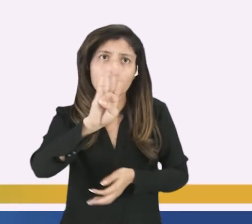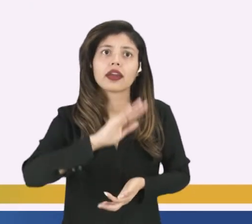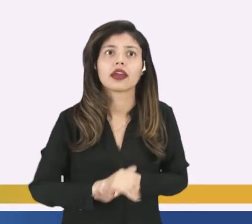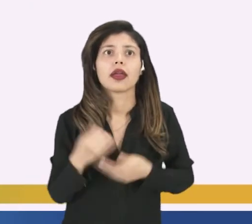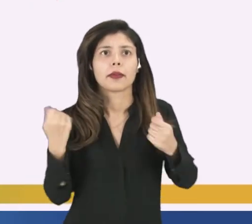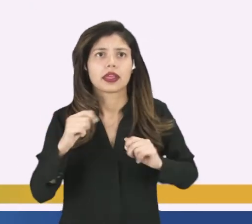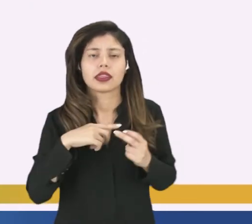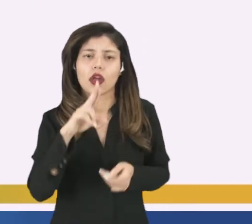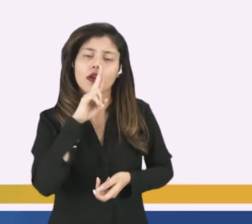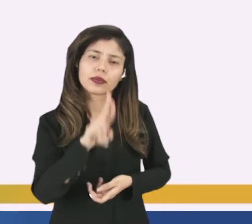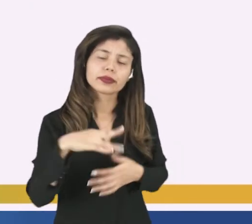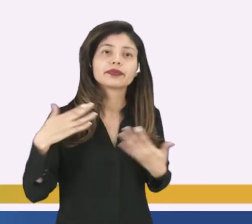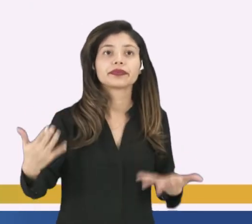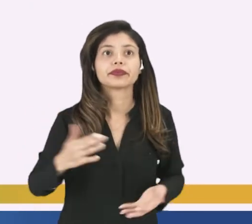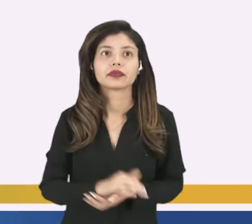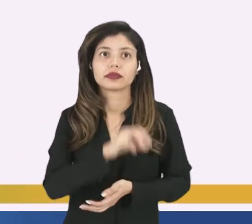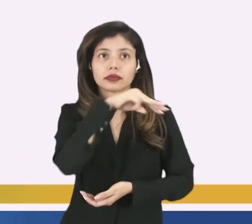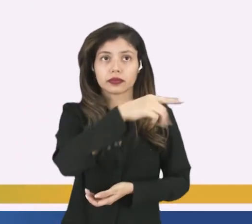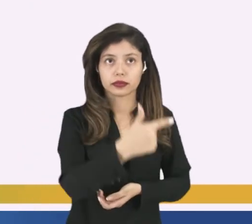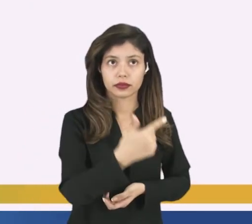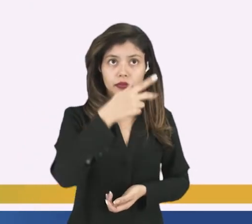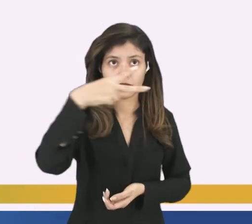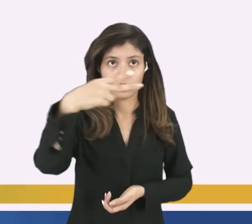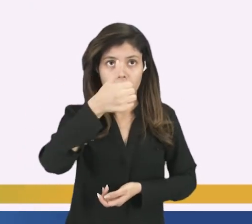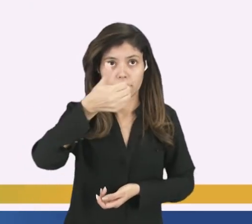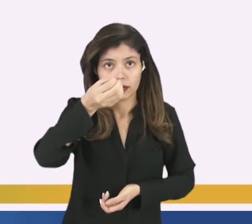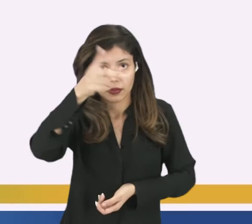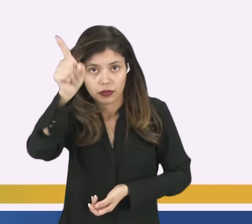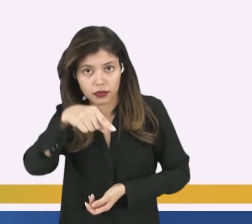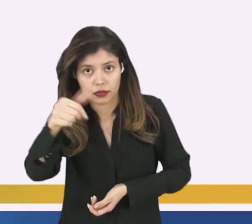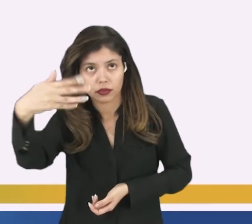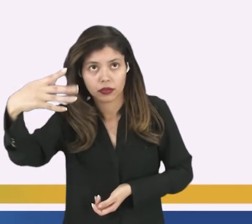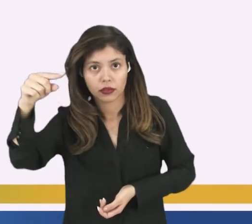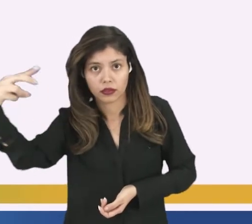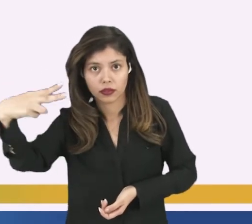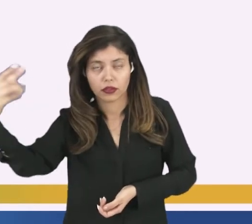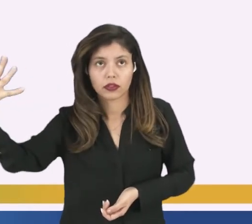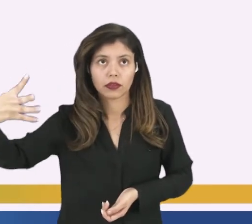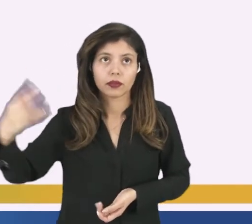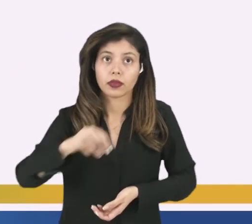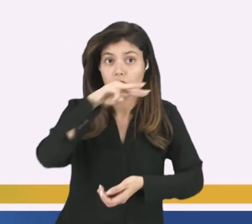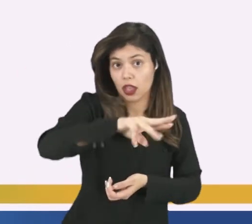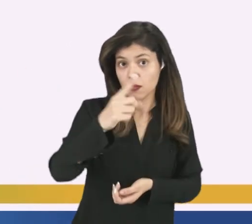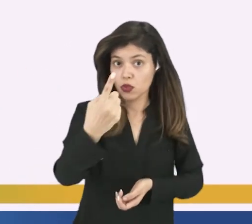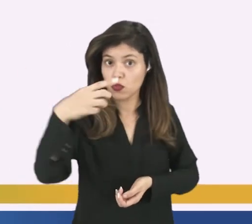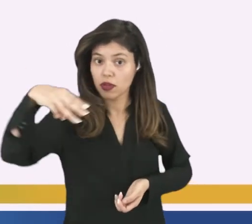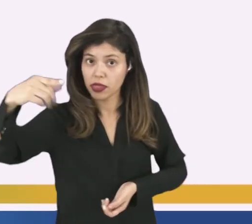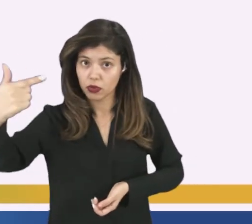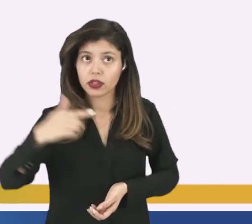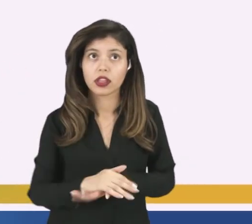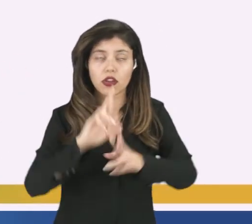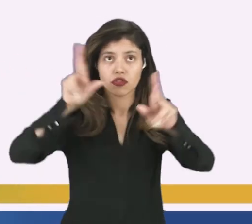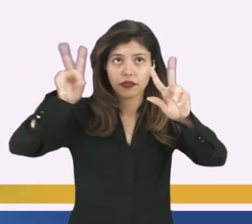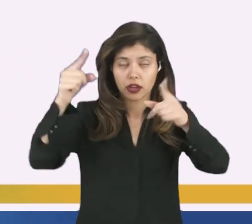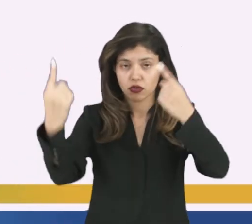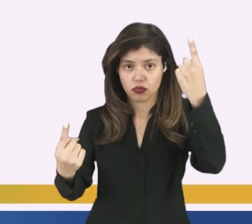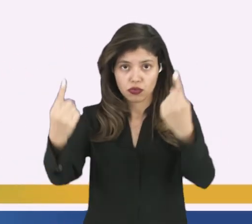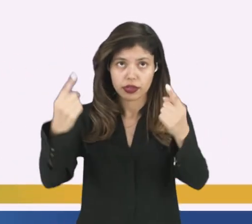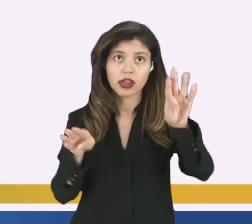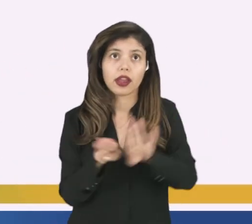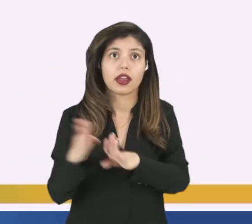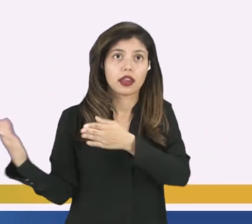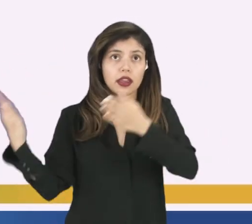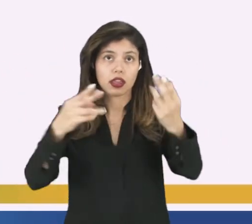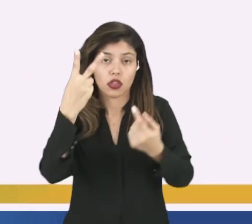coeficiente angular da reta B terá que ter o seguinte valor, ó, m igual a 16 sobre 4, que é 4, que é o M1 e o M2. Essa